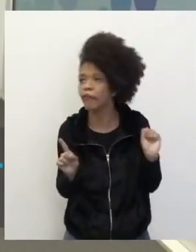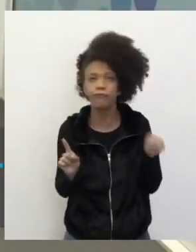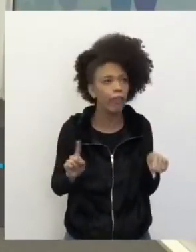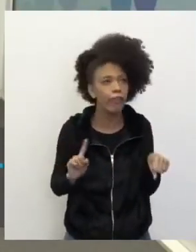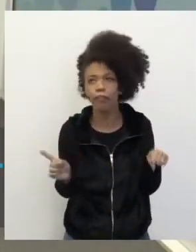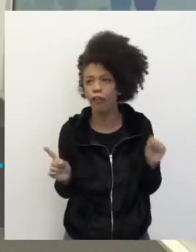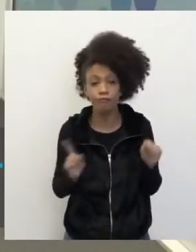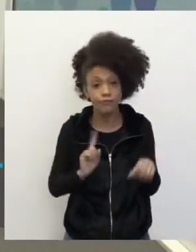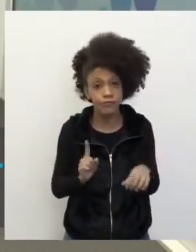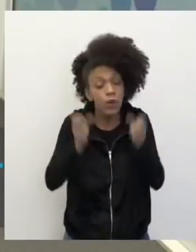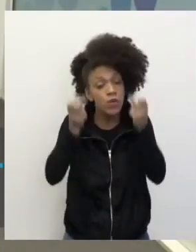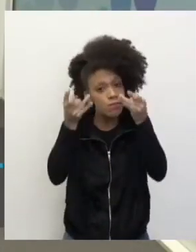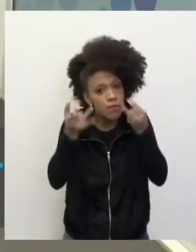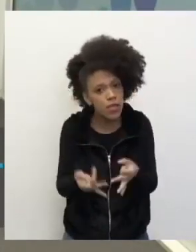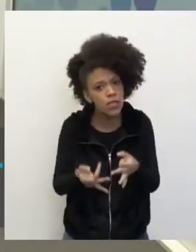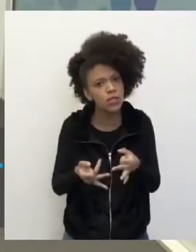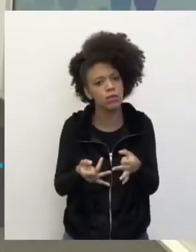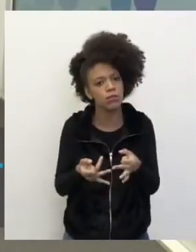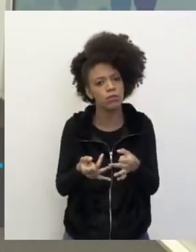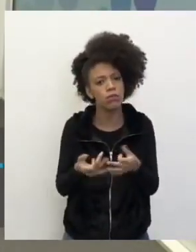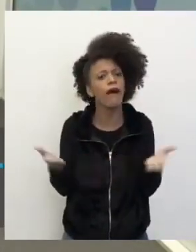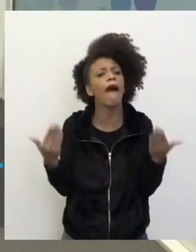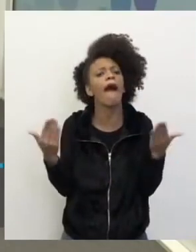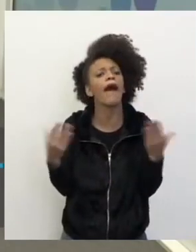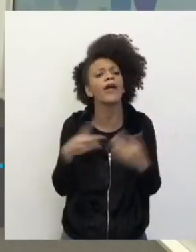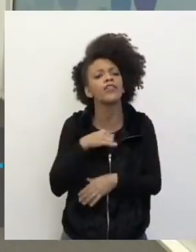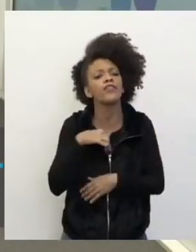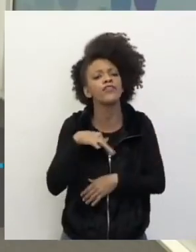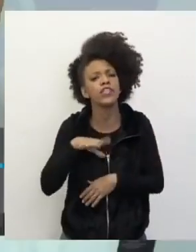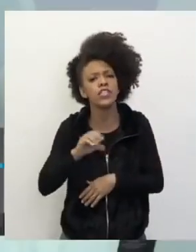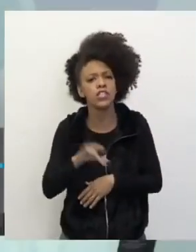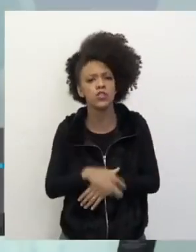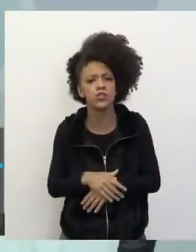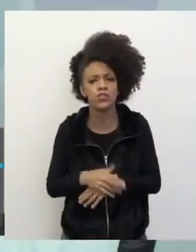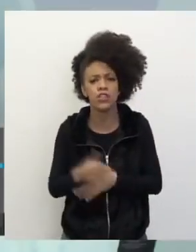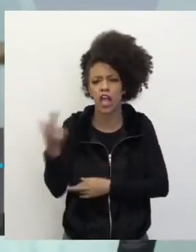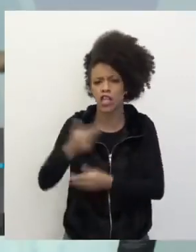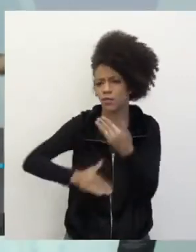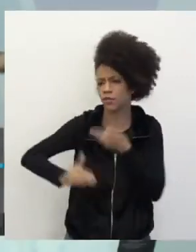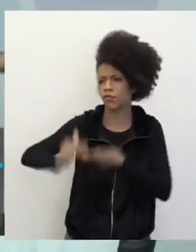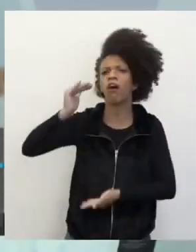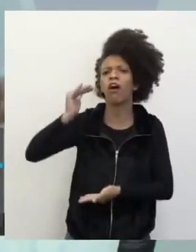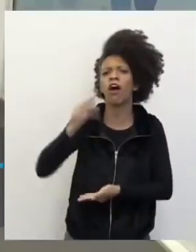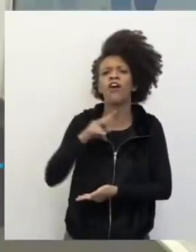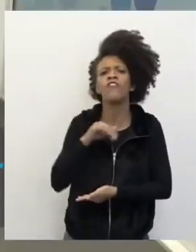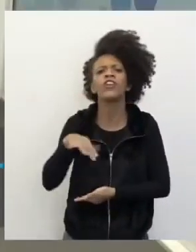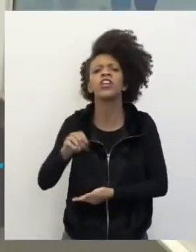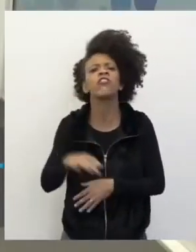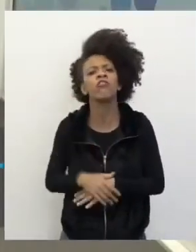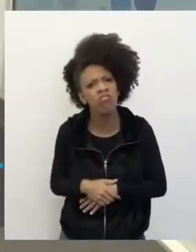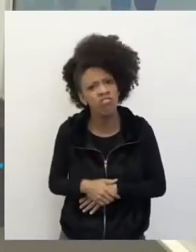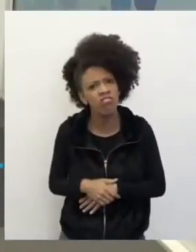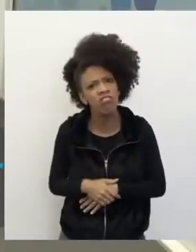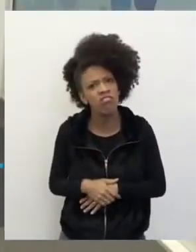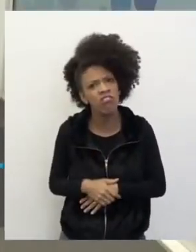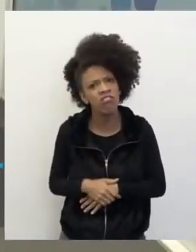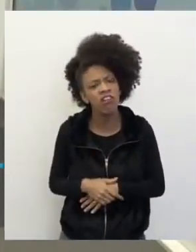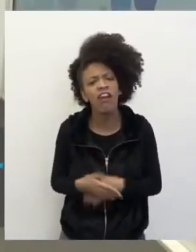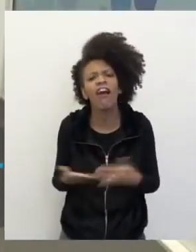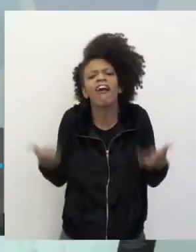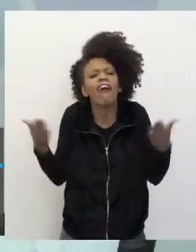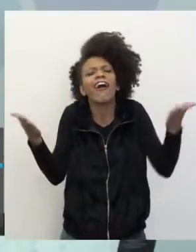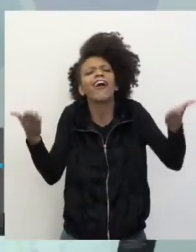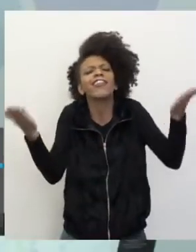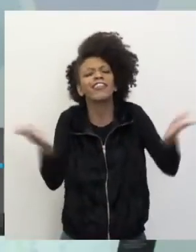sim, não. Justifique. Cadê o Vinícius que faz as minhas respostas enormes? Vinícius? Não, porque ela se torna aditiva. Cadê a galera